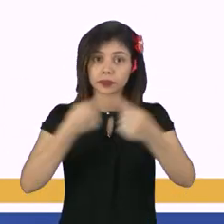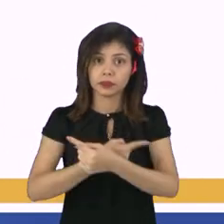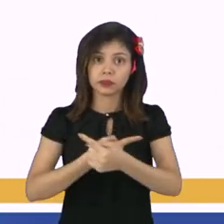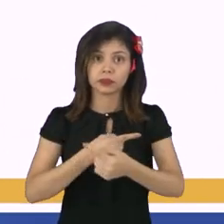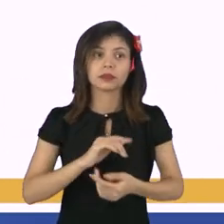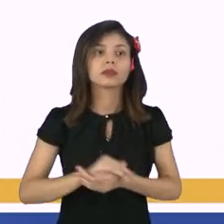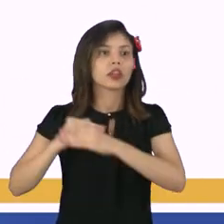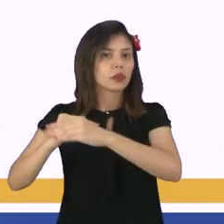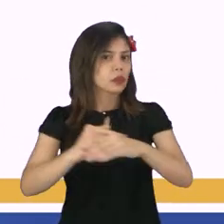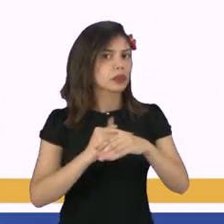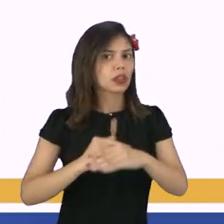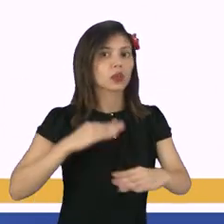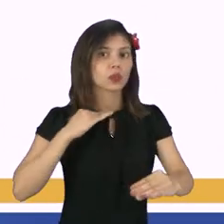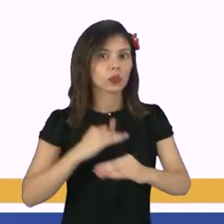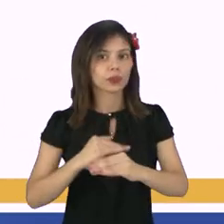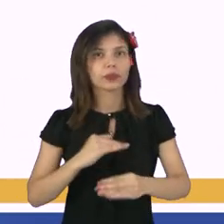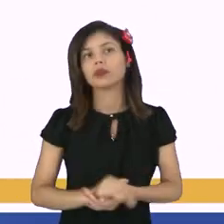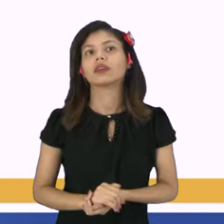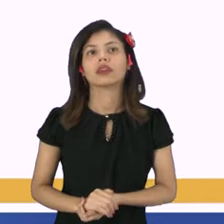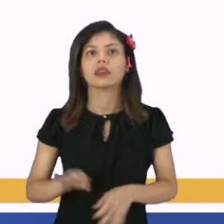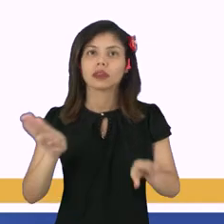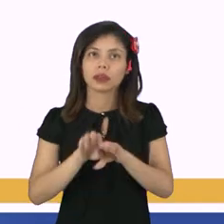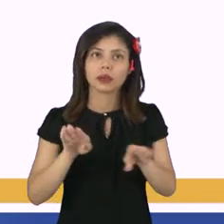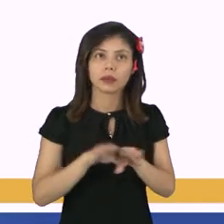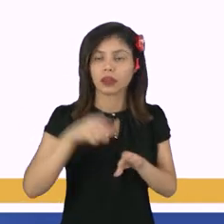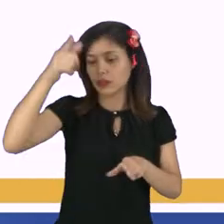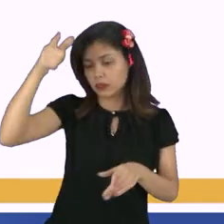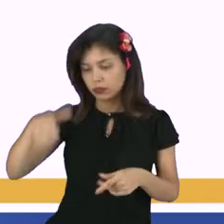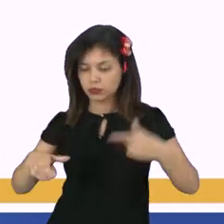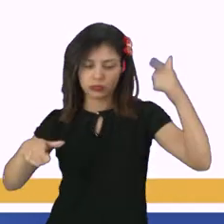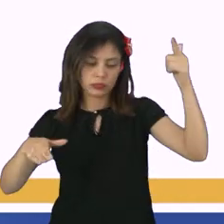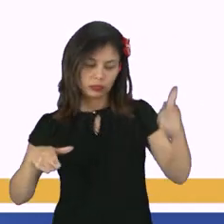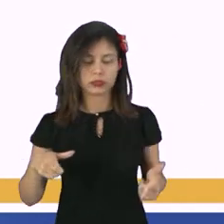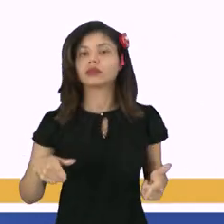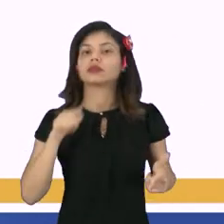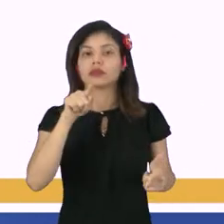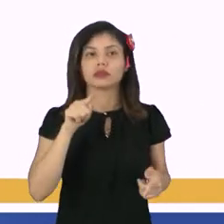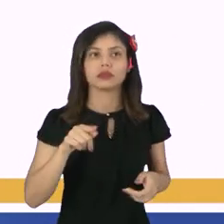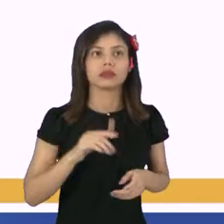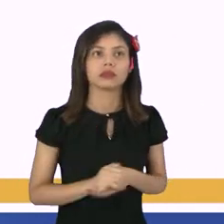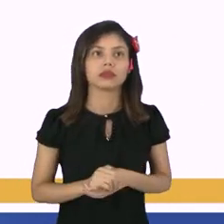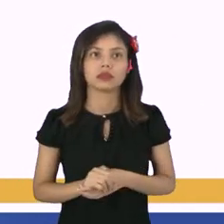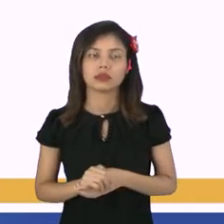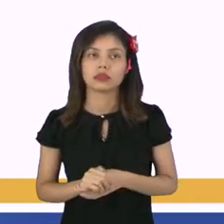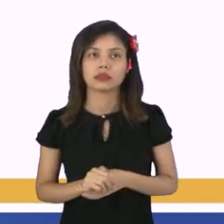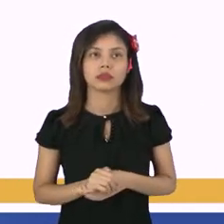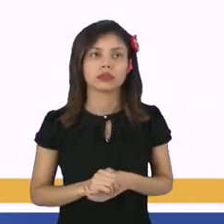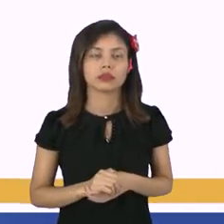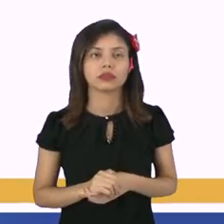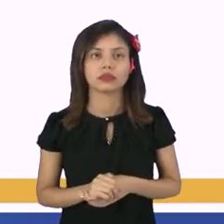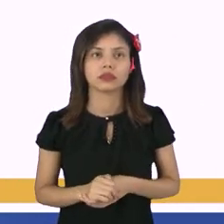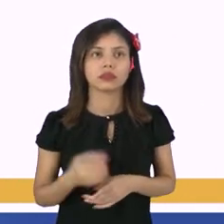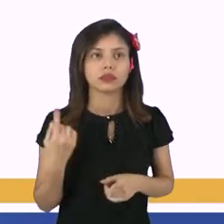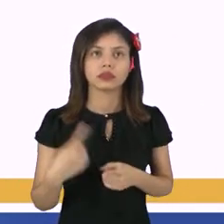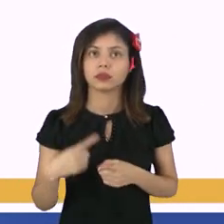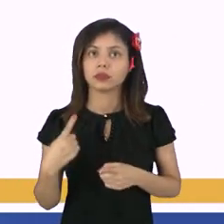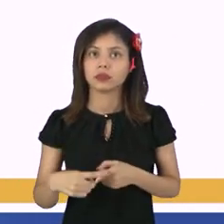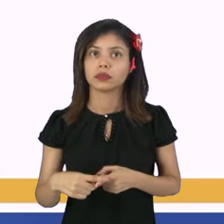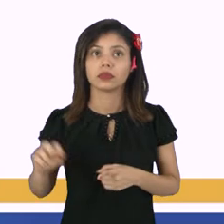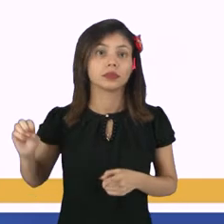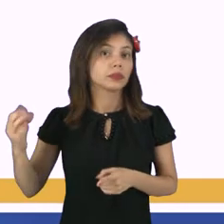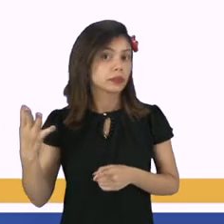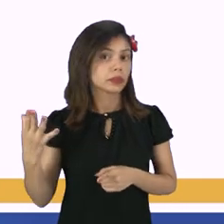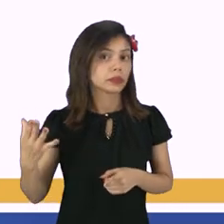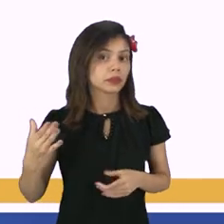congruentes E além disso as faces laterais nesse nesses casos aí são retangulares né porque são um